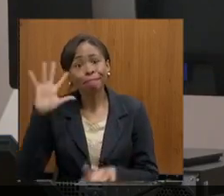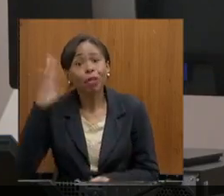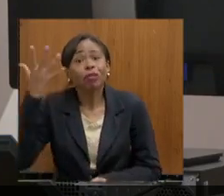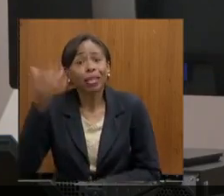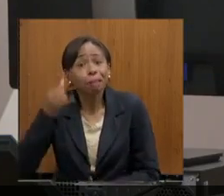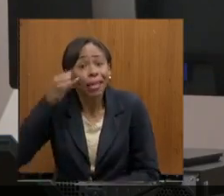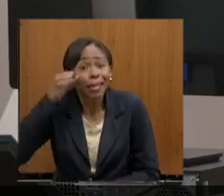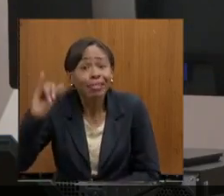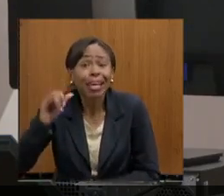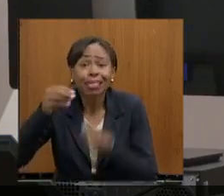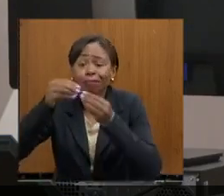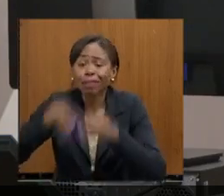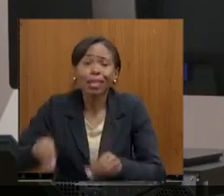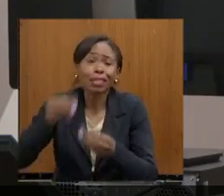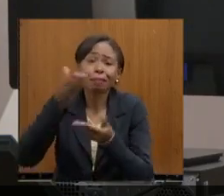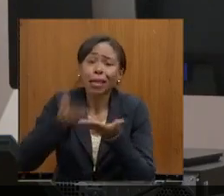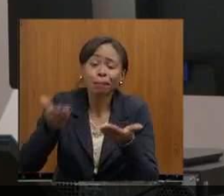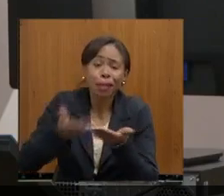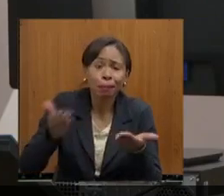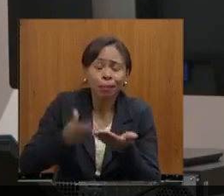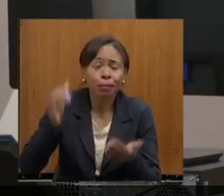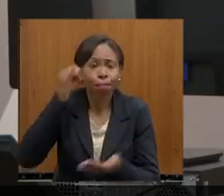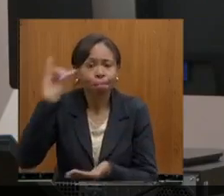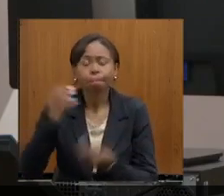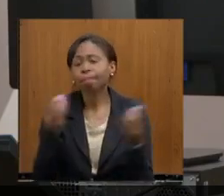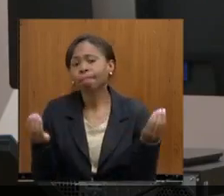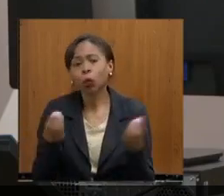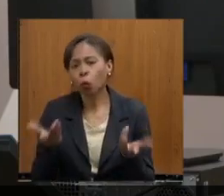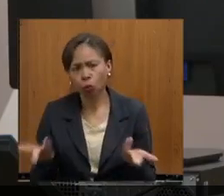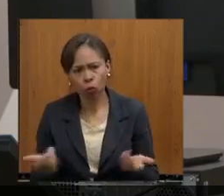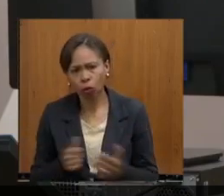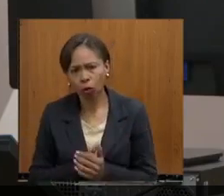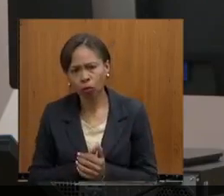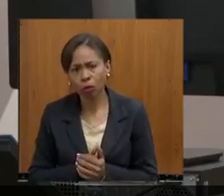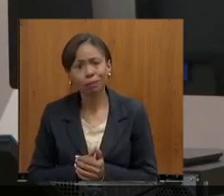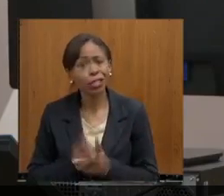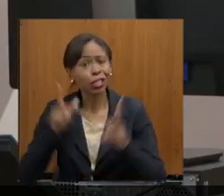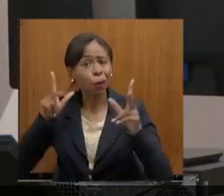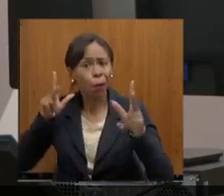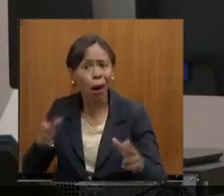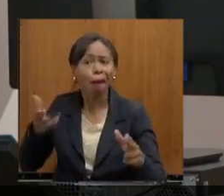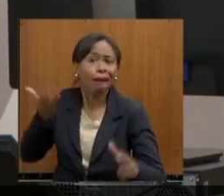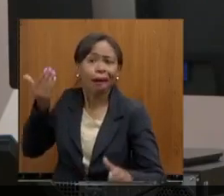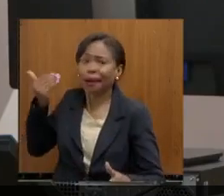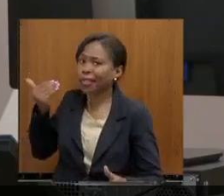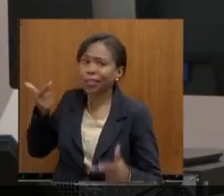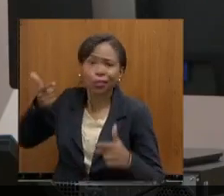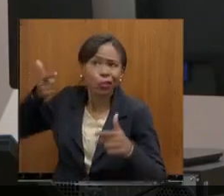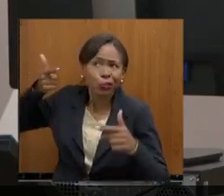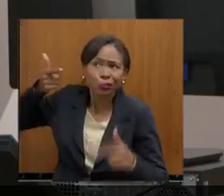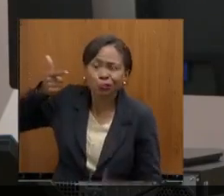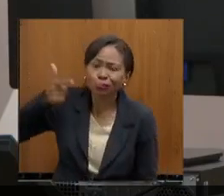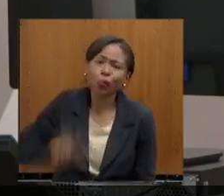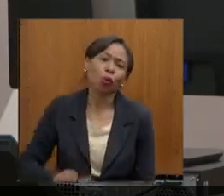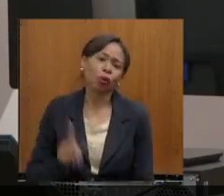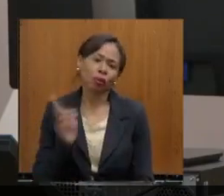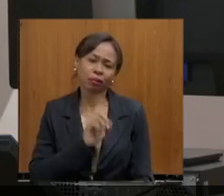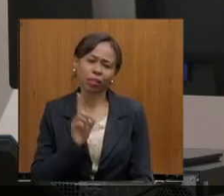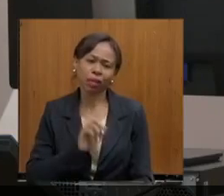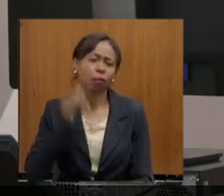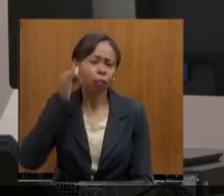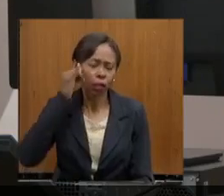quais as opções para evitar essa situação e para que não se repita esse trágico é